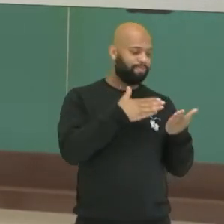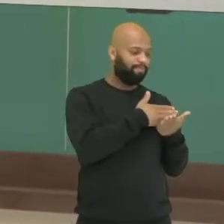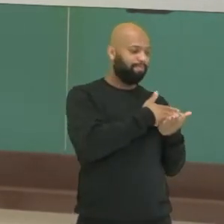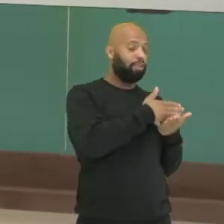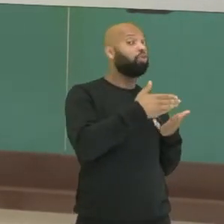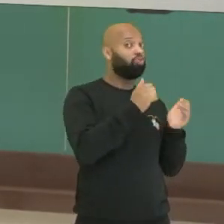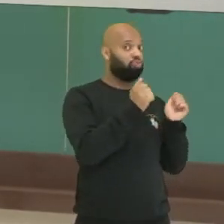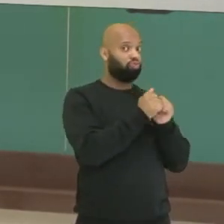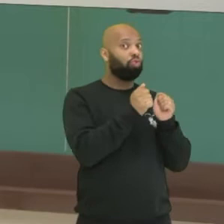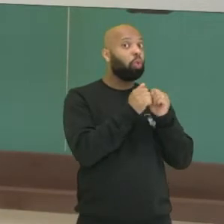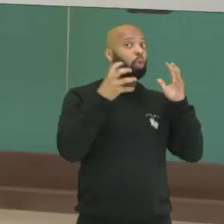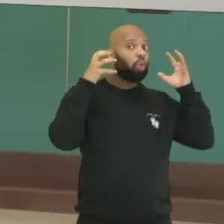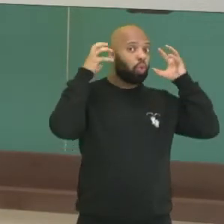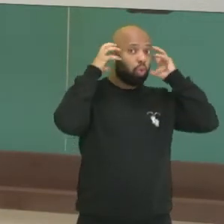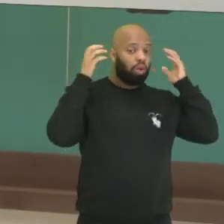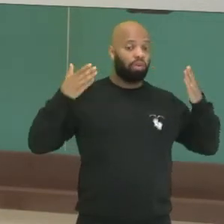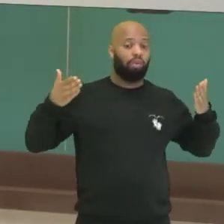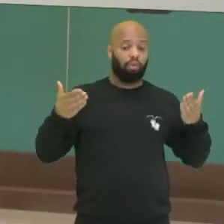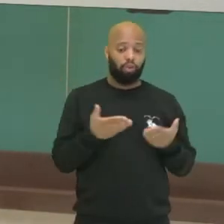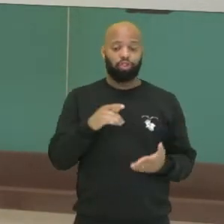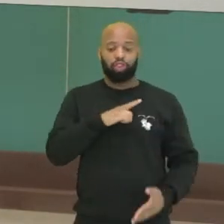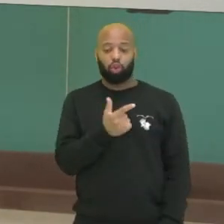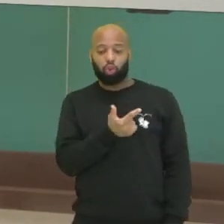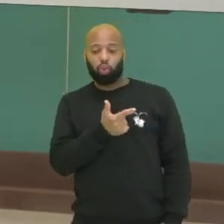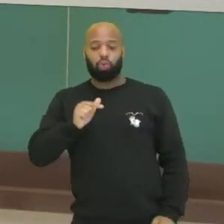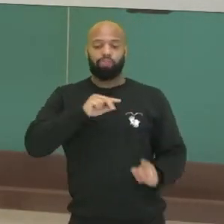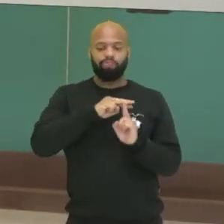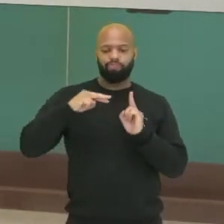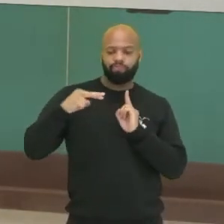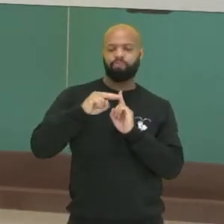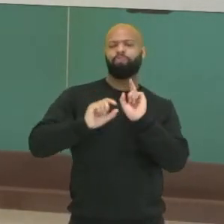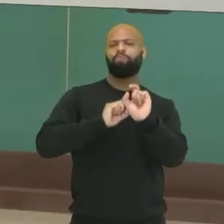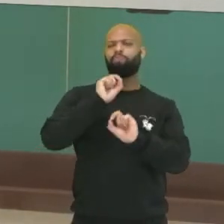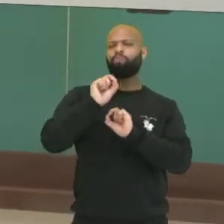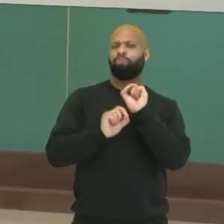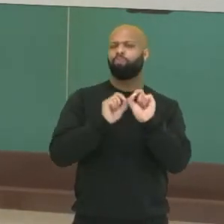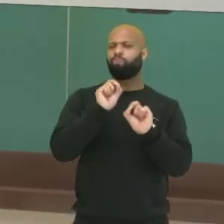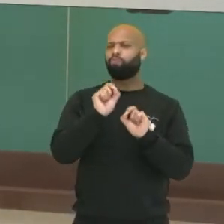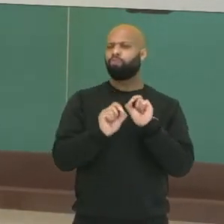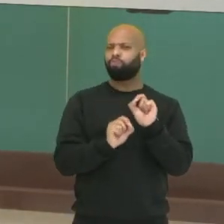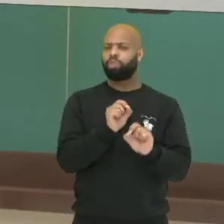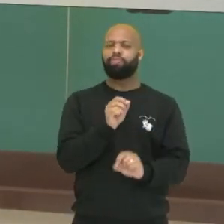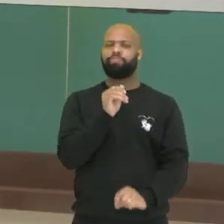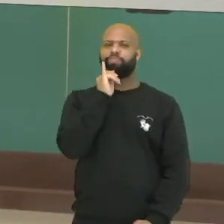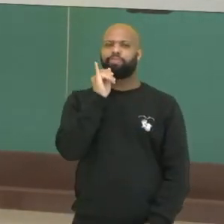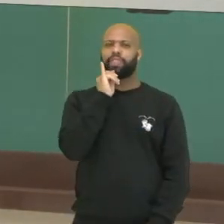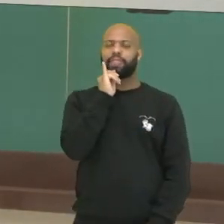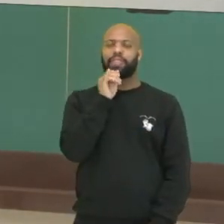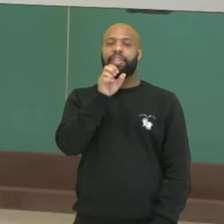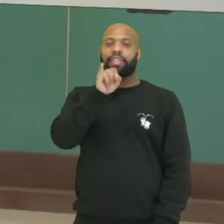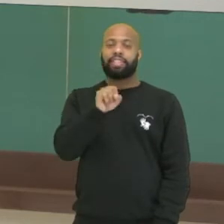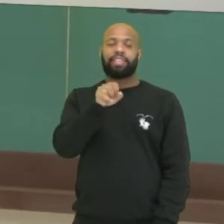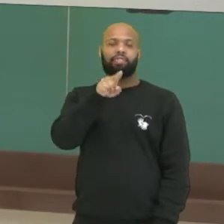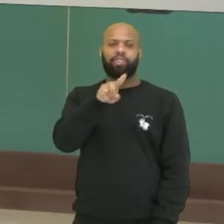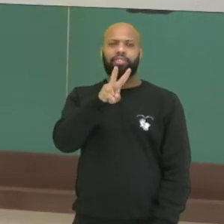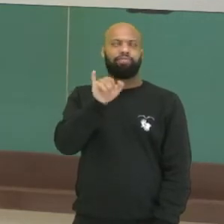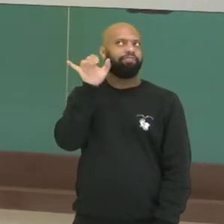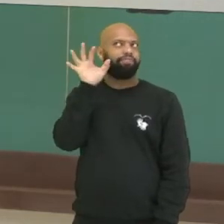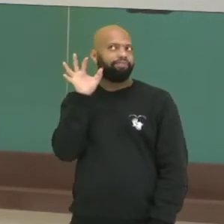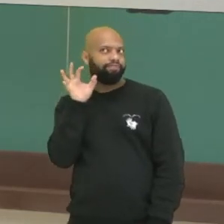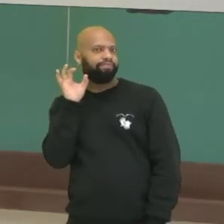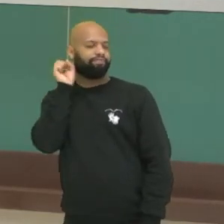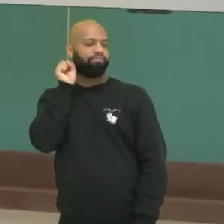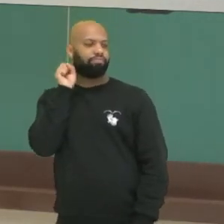rádio, nós hoje temos um outro olhar sobre a ideia de ouvir uma transmissão de